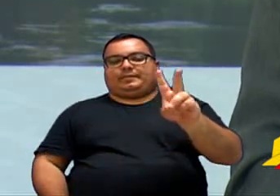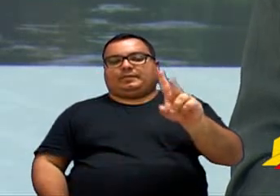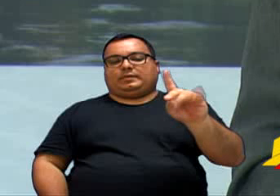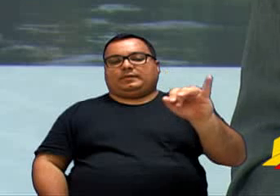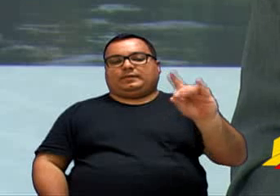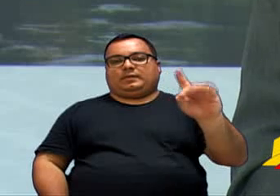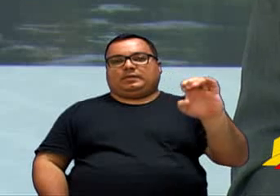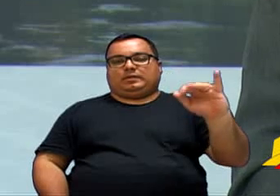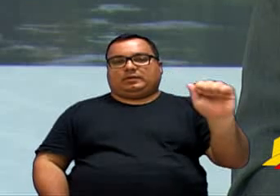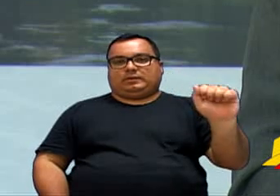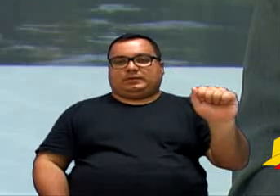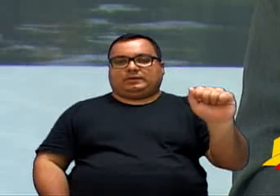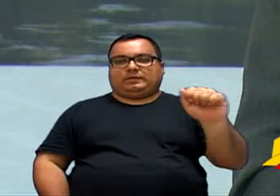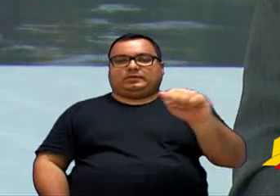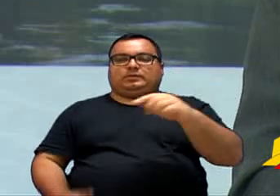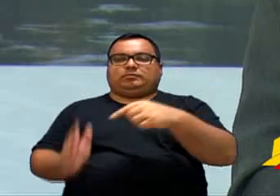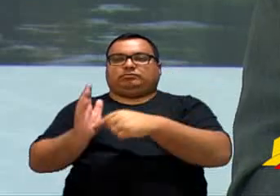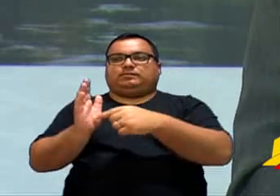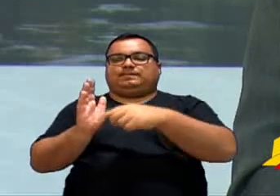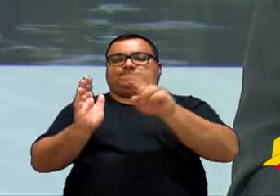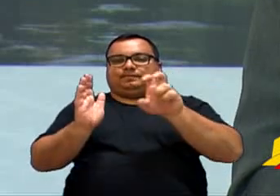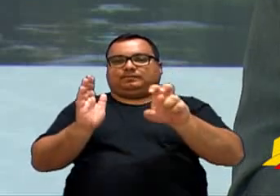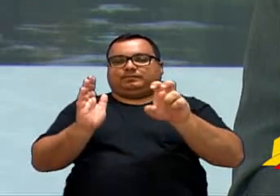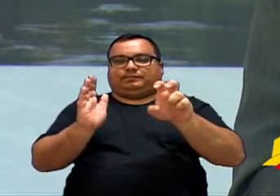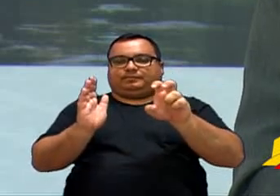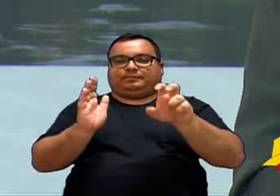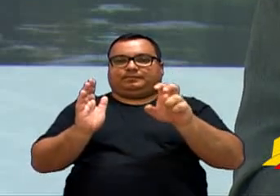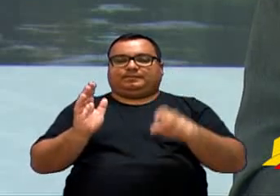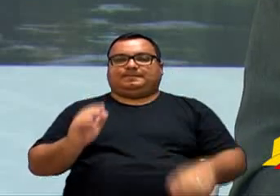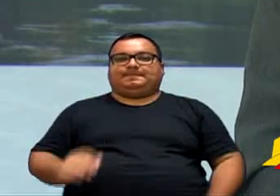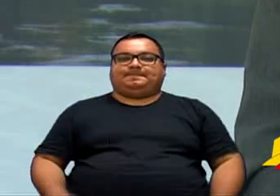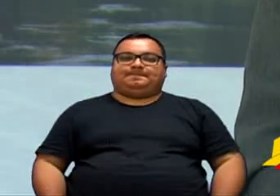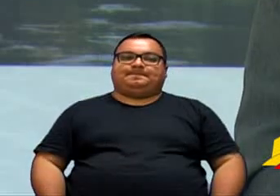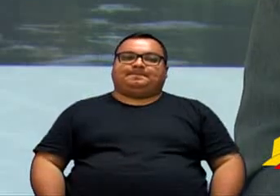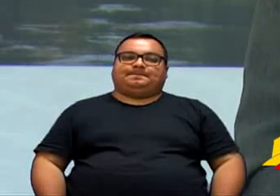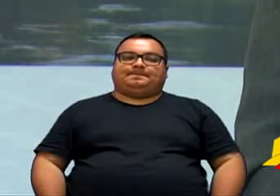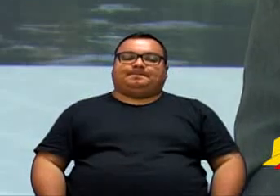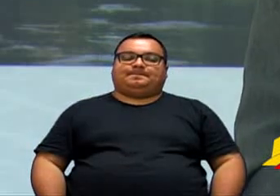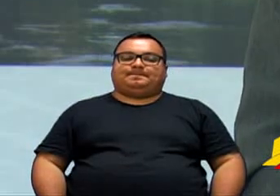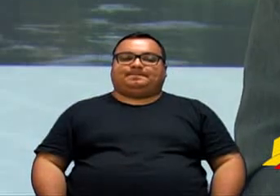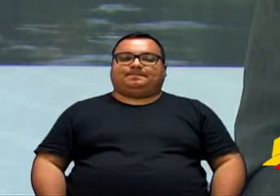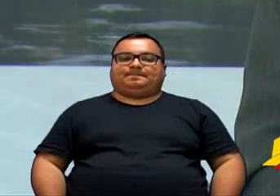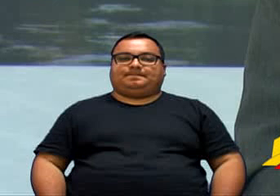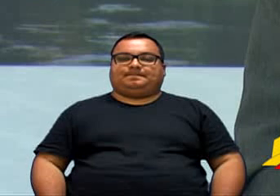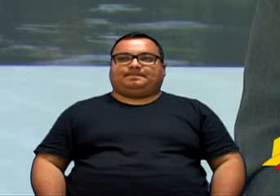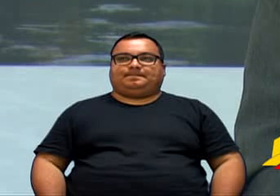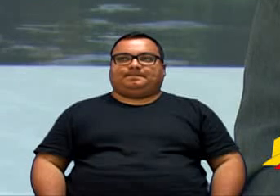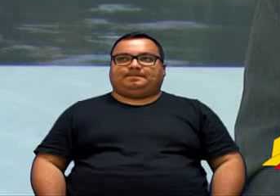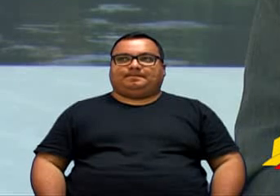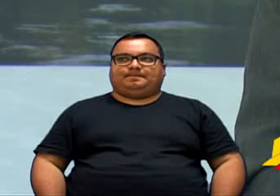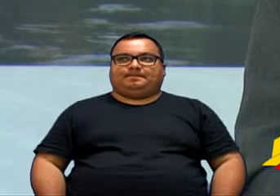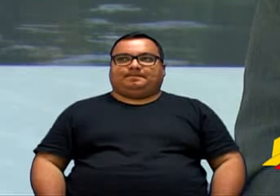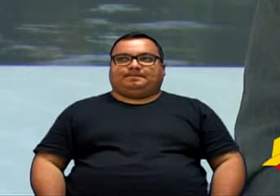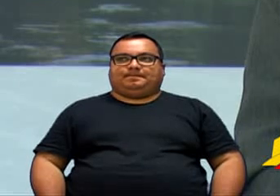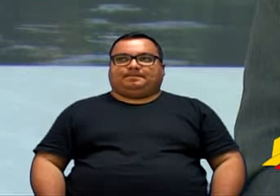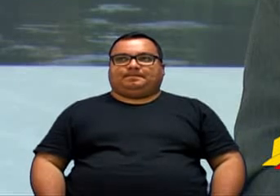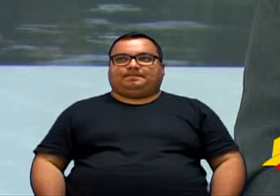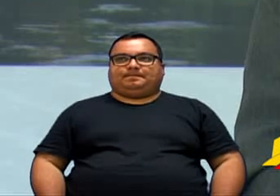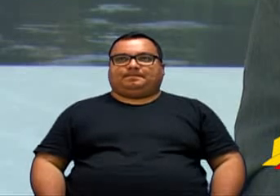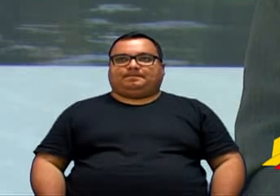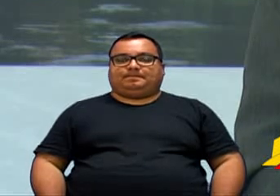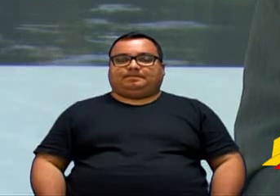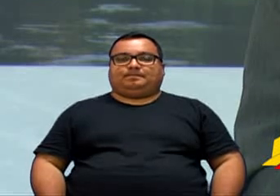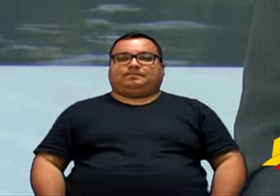E no artigo 5º, os fundos previdenciários criados para essa lei terão seus recursos financeiros